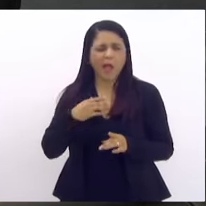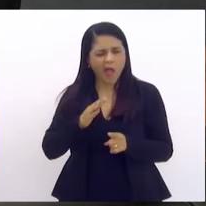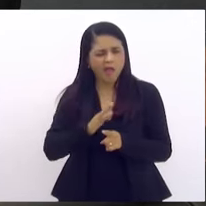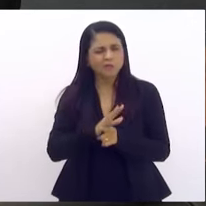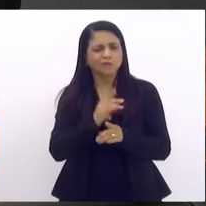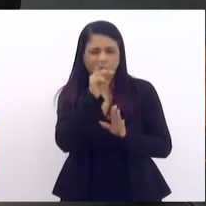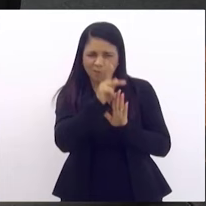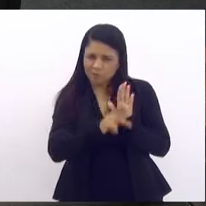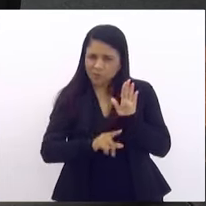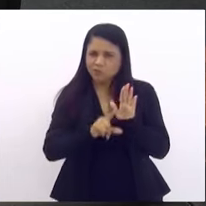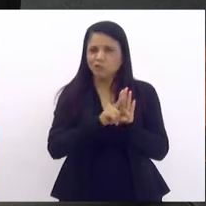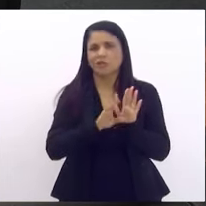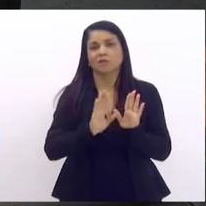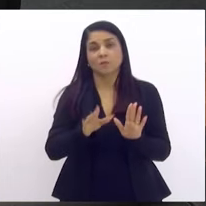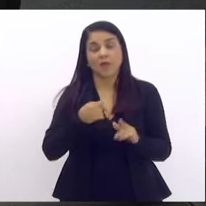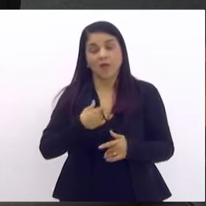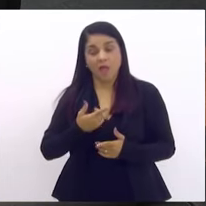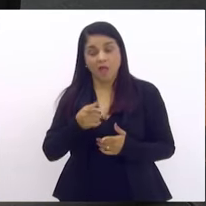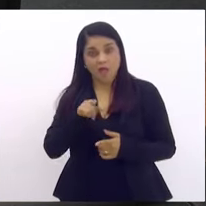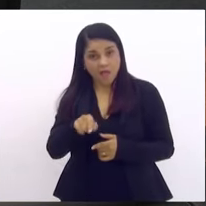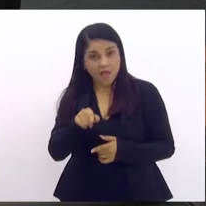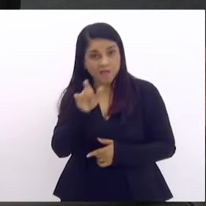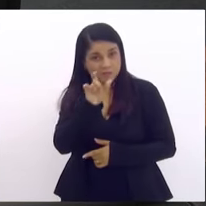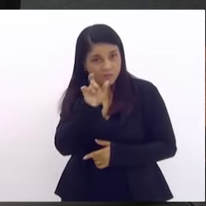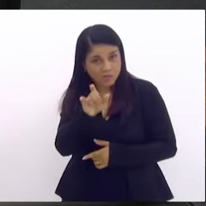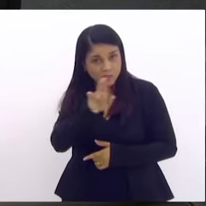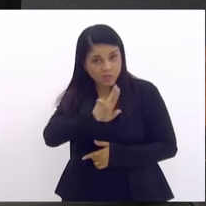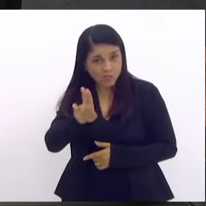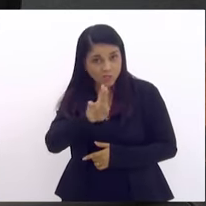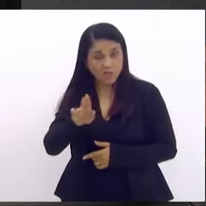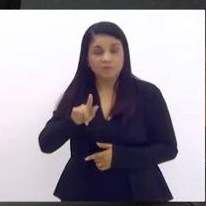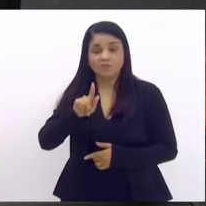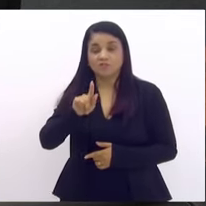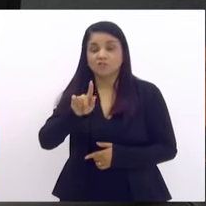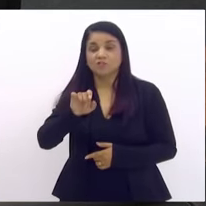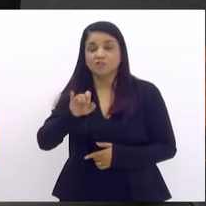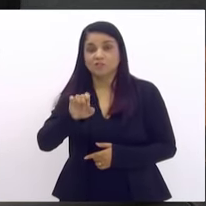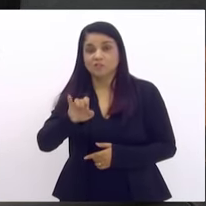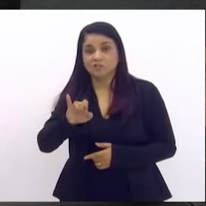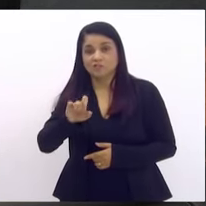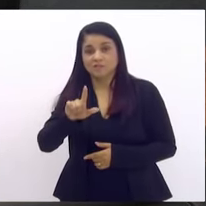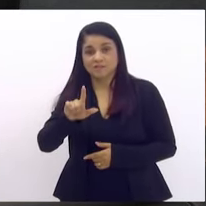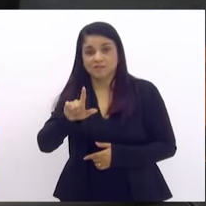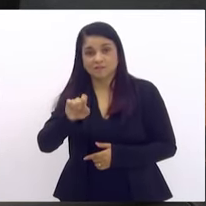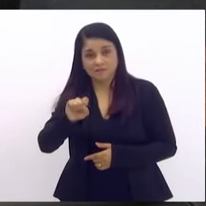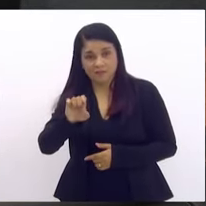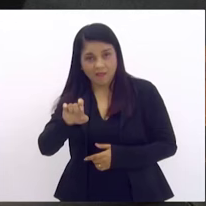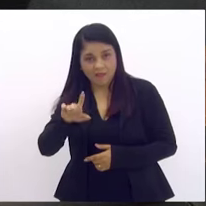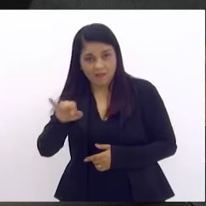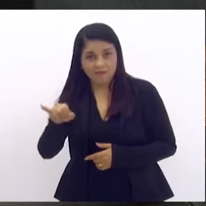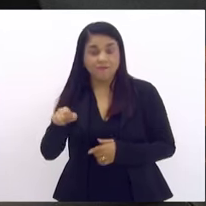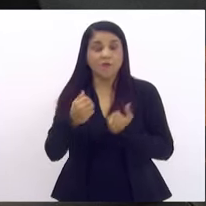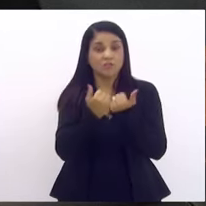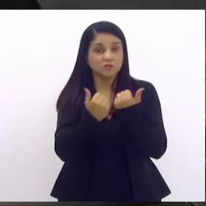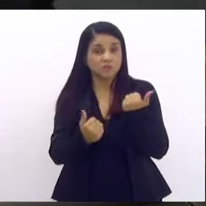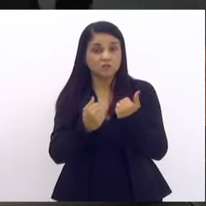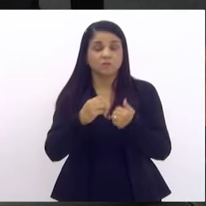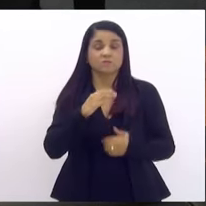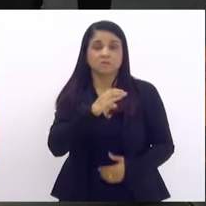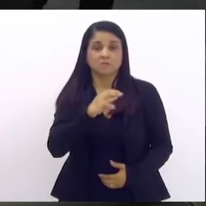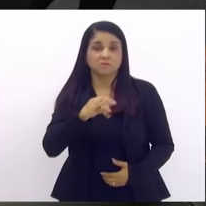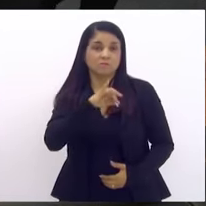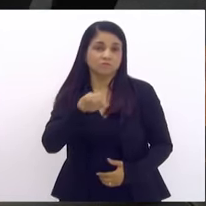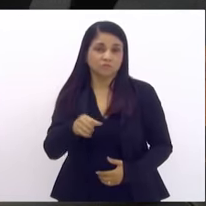essa Gisele que eu tô dizendo é uma bióloga da assessoria do deputado Rodrigo amorm e que ela